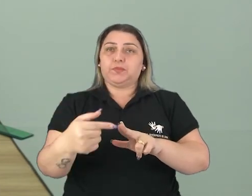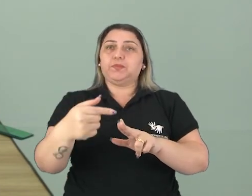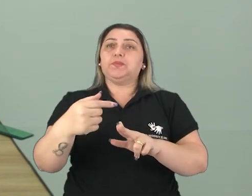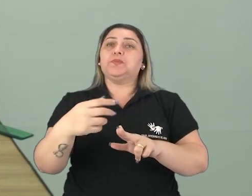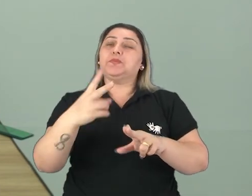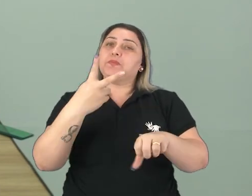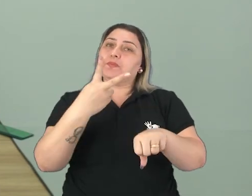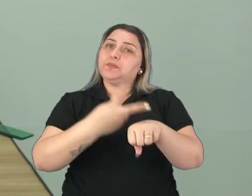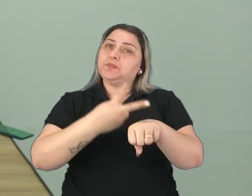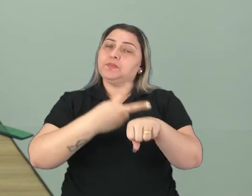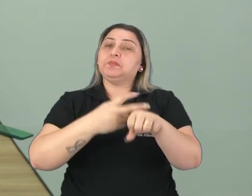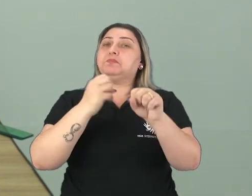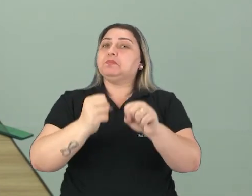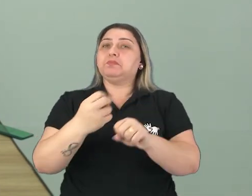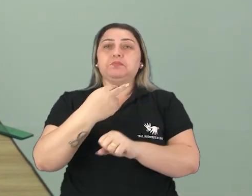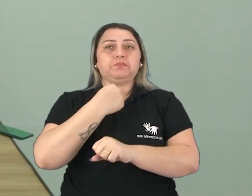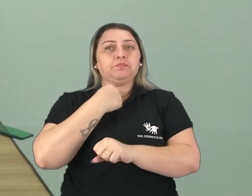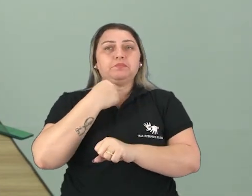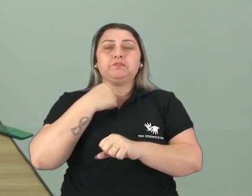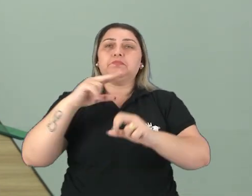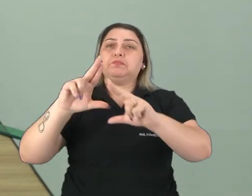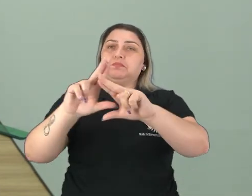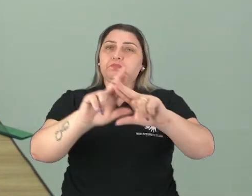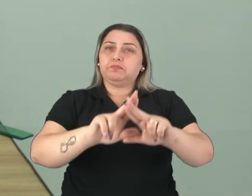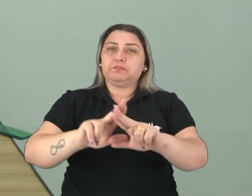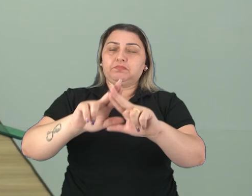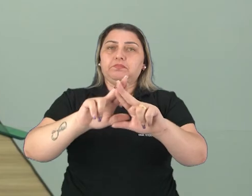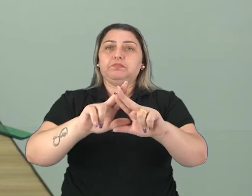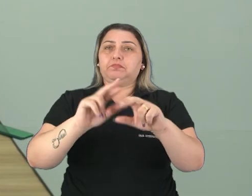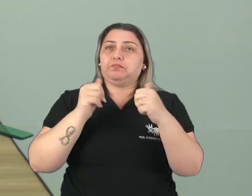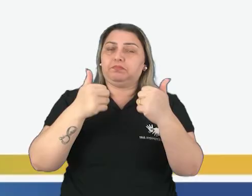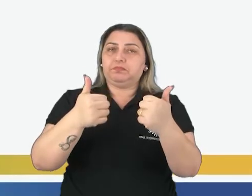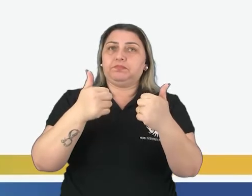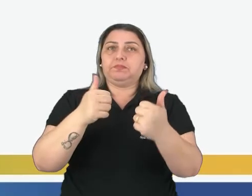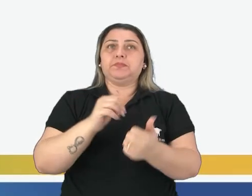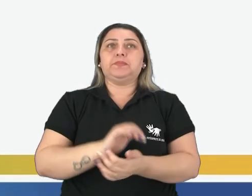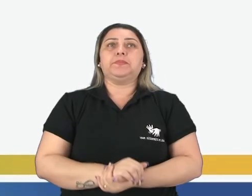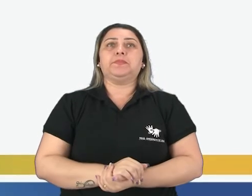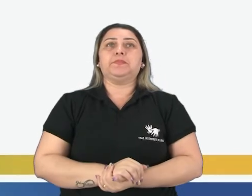tipos de vidro que podem e que não podem ser reciclados, tá bom?